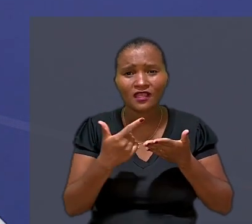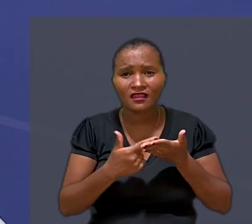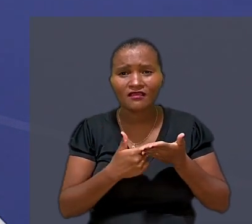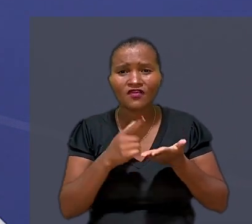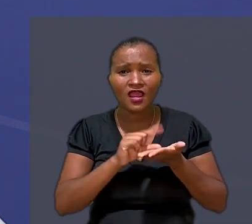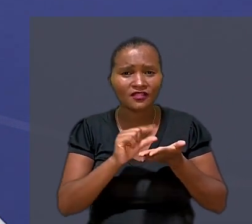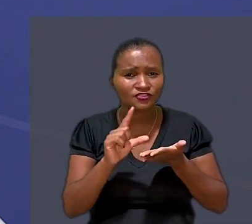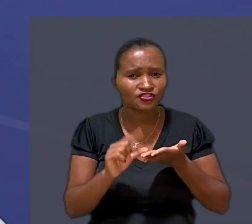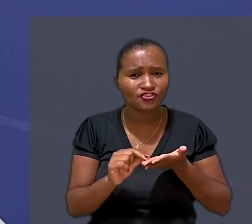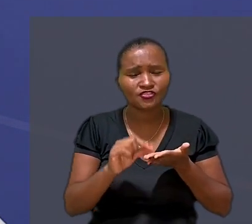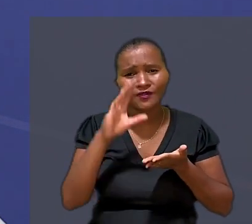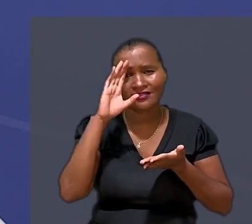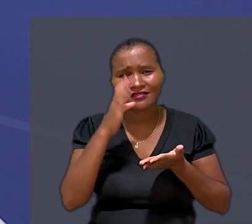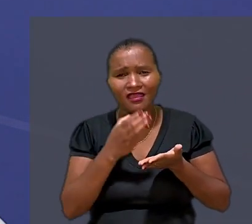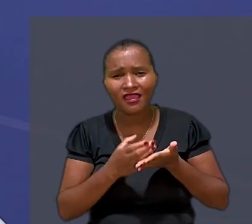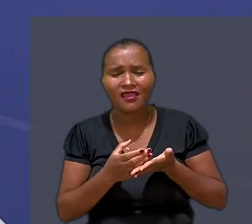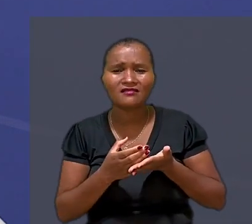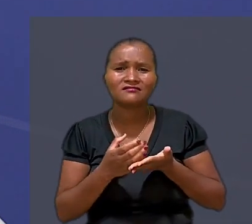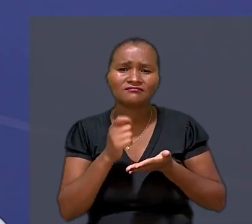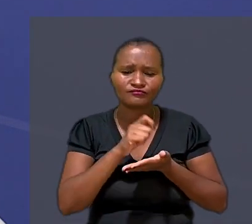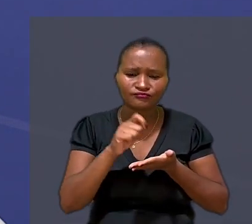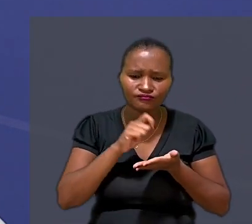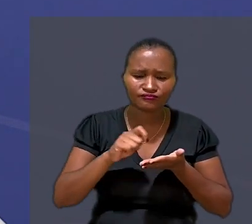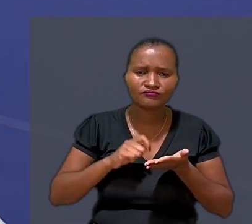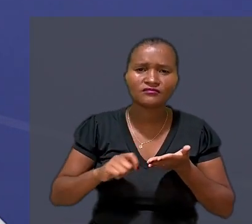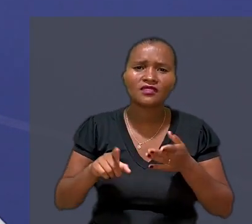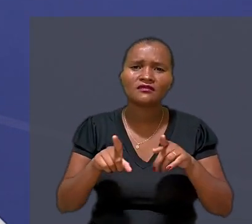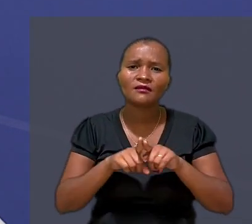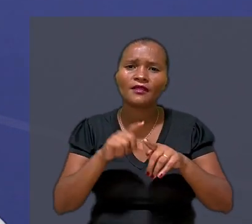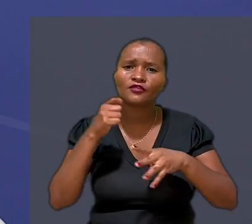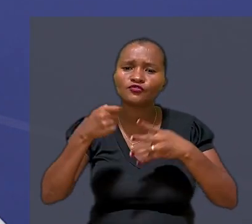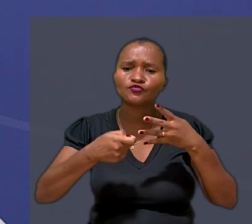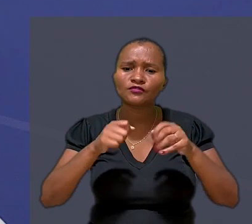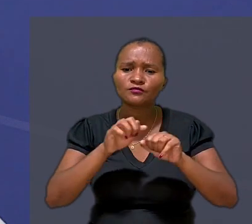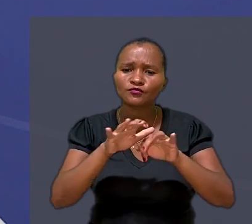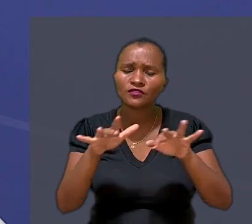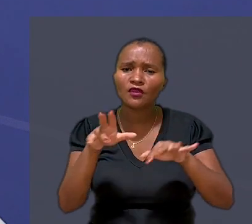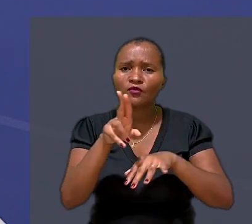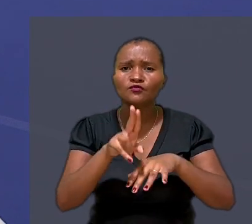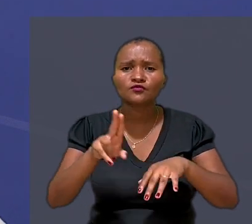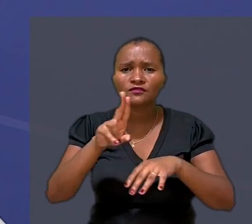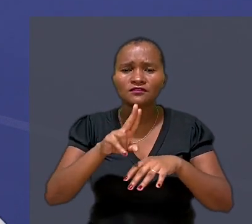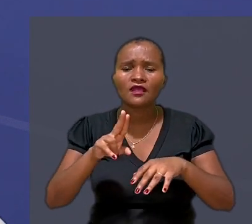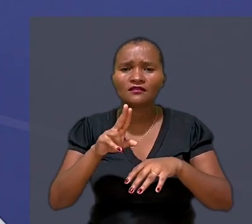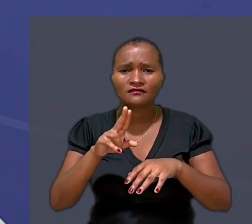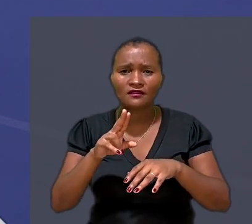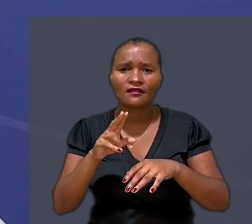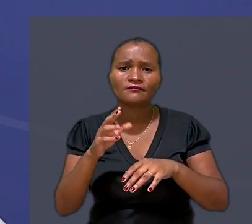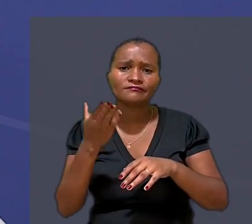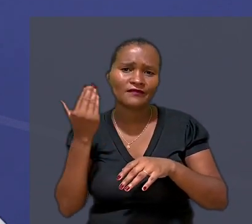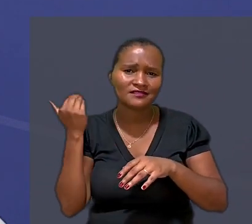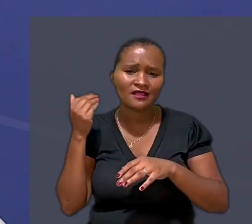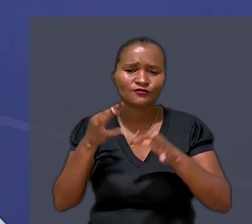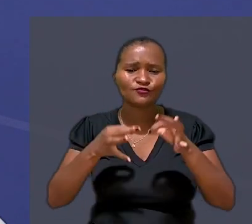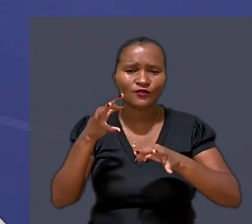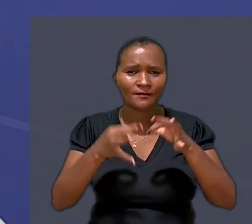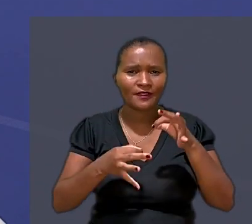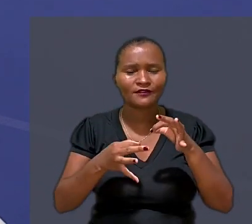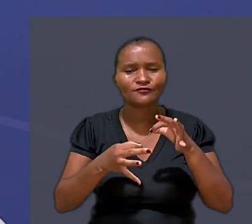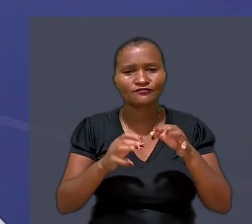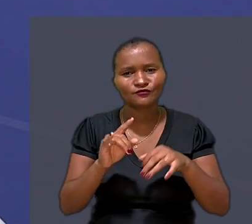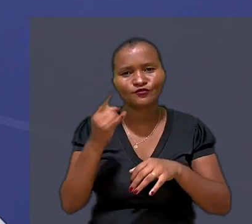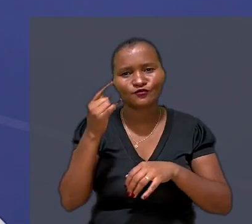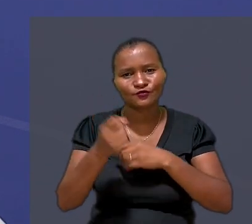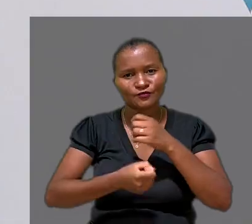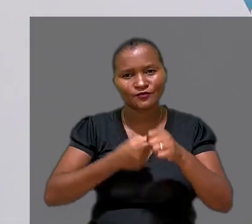de livros, artigos, teses, dissertações e a jurisprudência gerada a partir de julgamentos realizados pelo TST